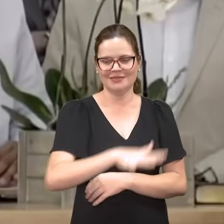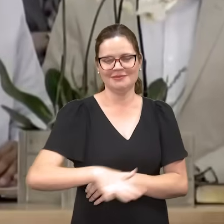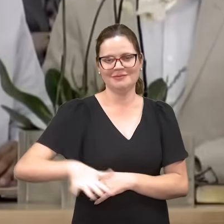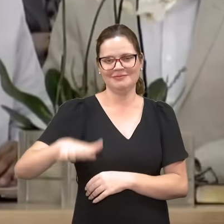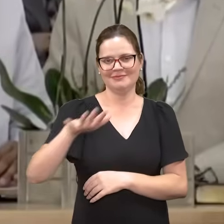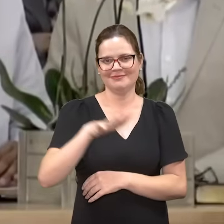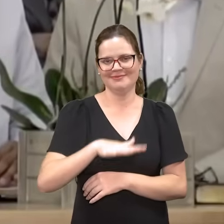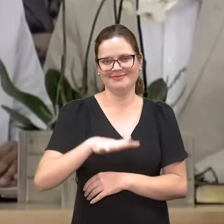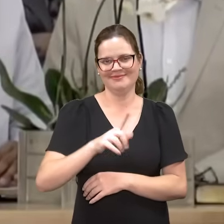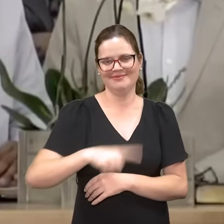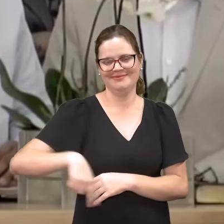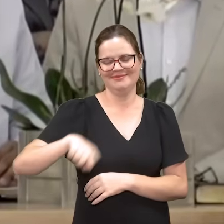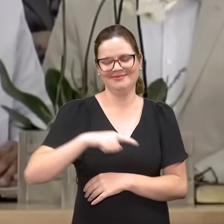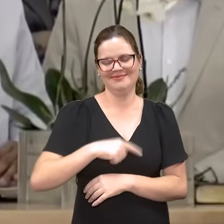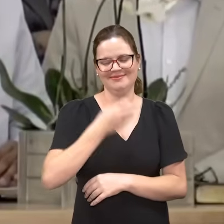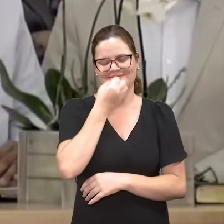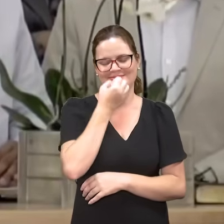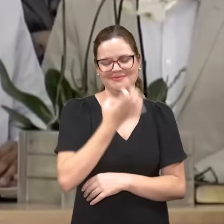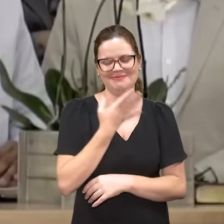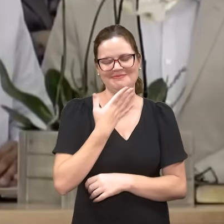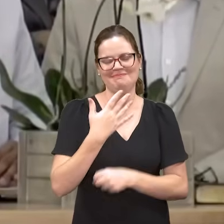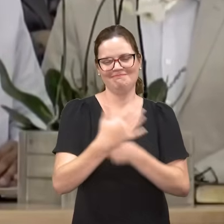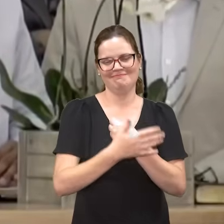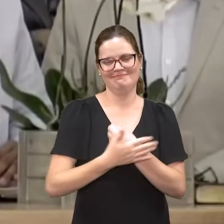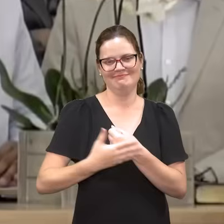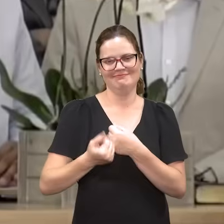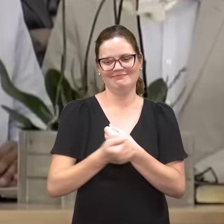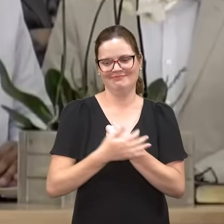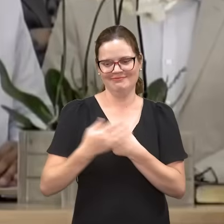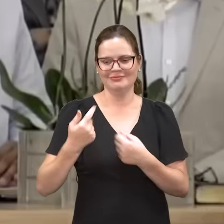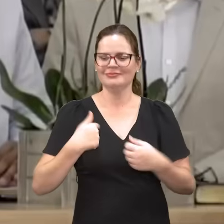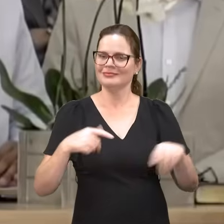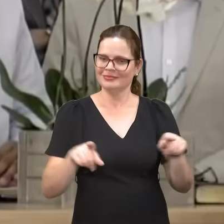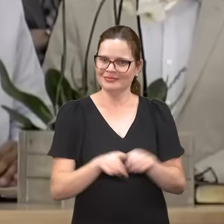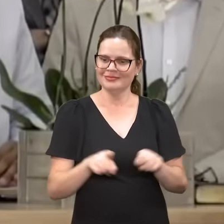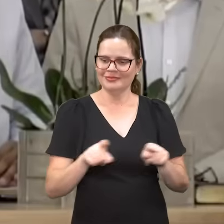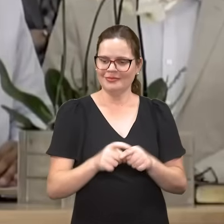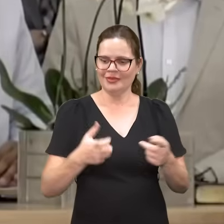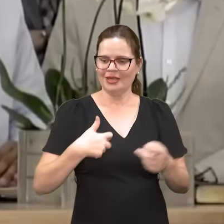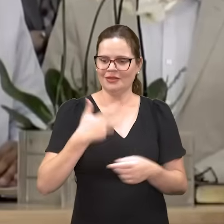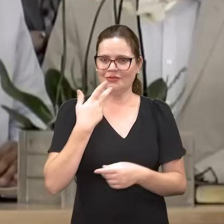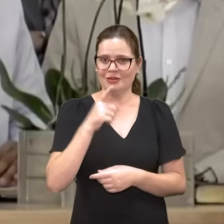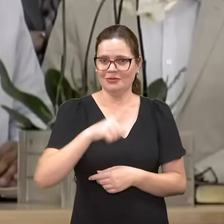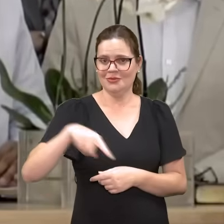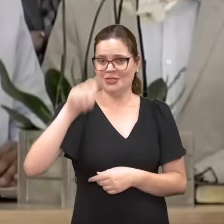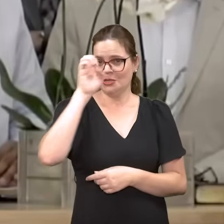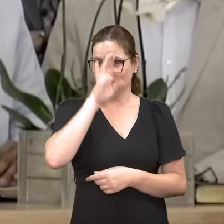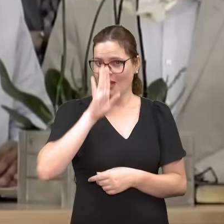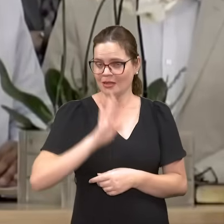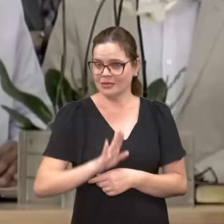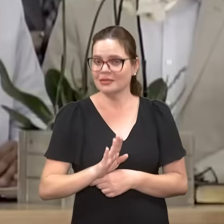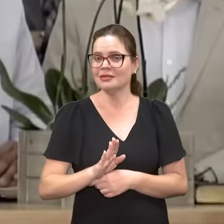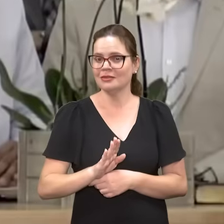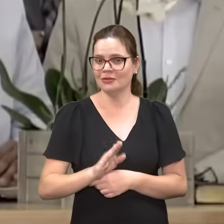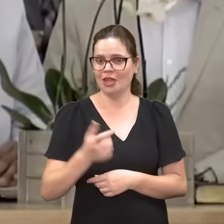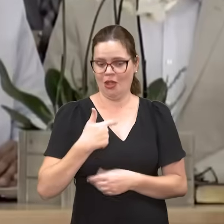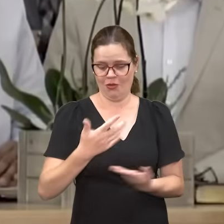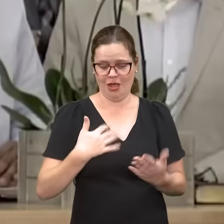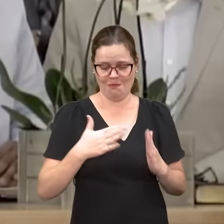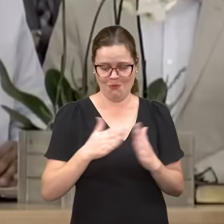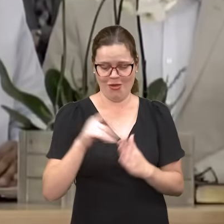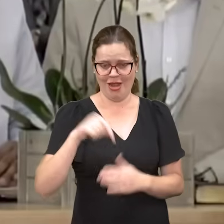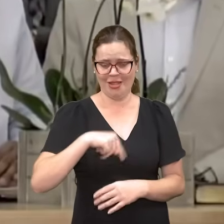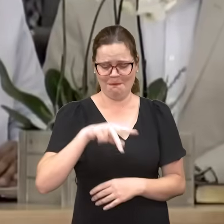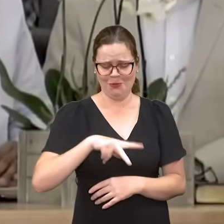ambiente, onde temos sido muito bem tratados. Aliás, eu gostaria até de falar aos irmãos do Brasil, eu gostaria de morar